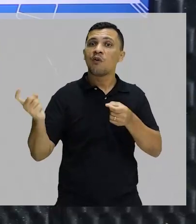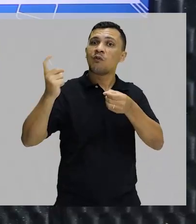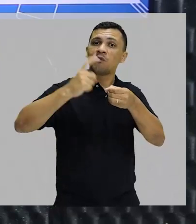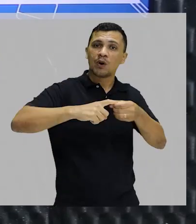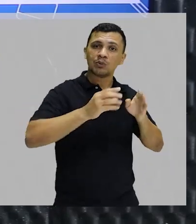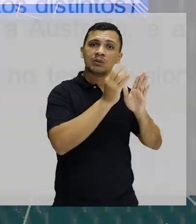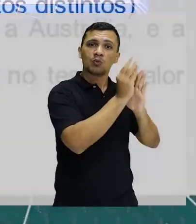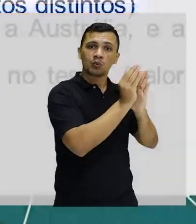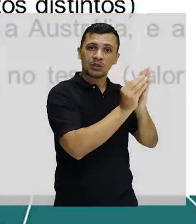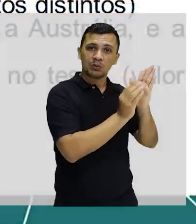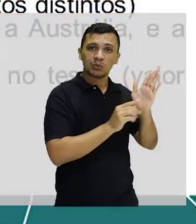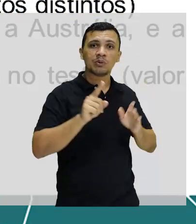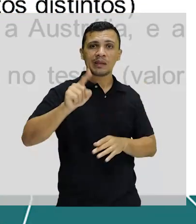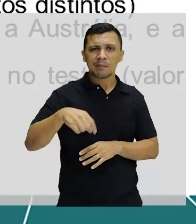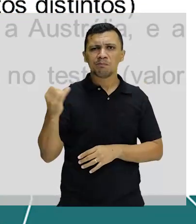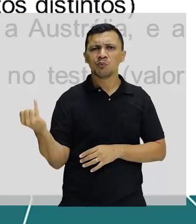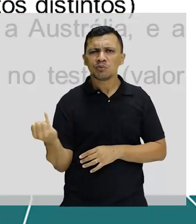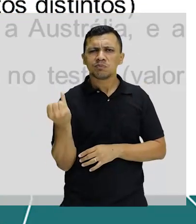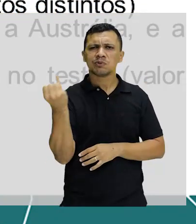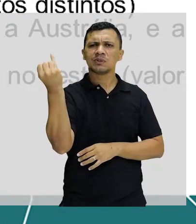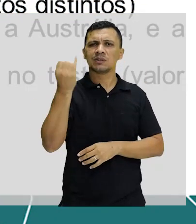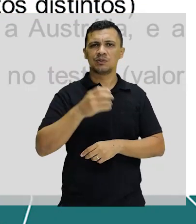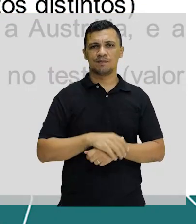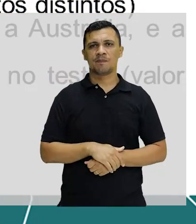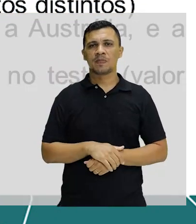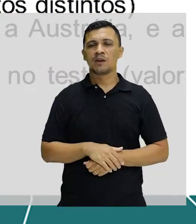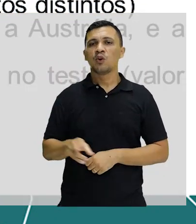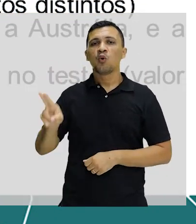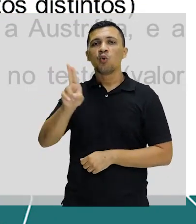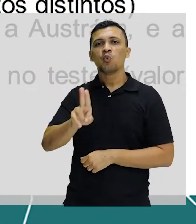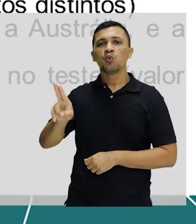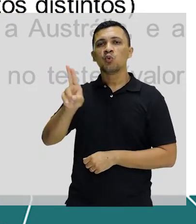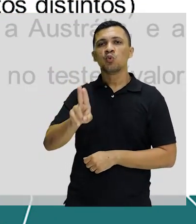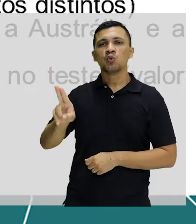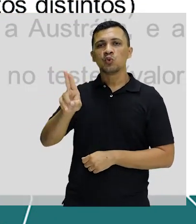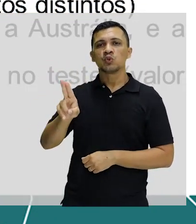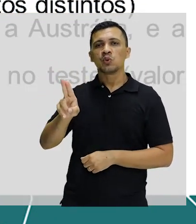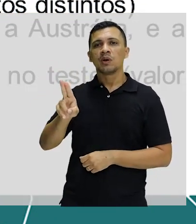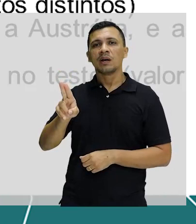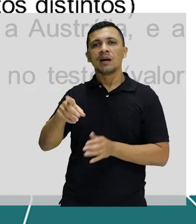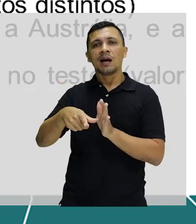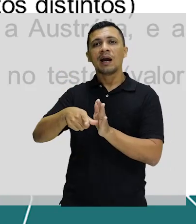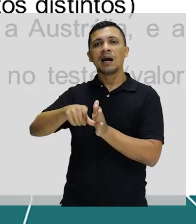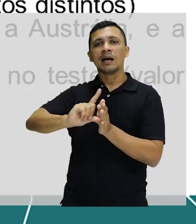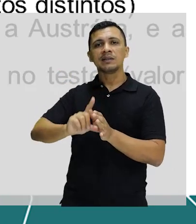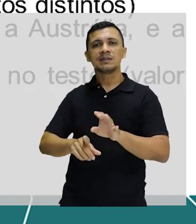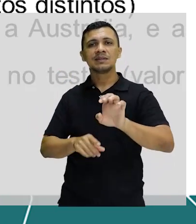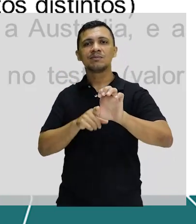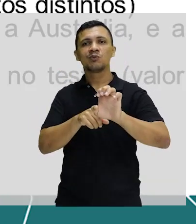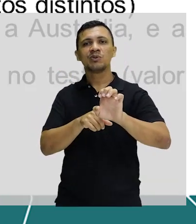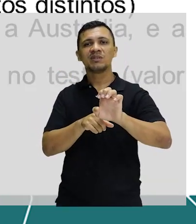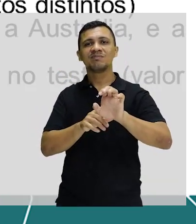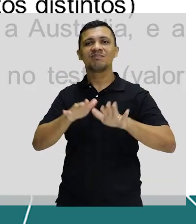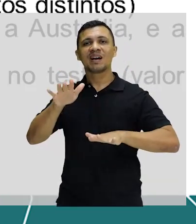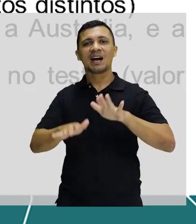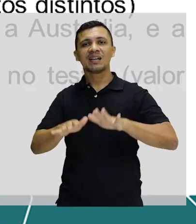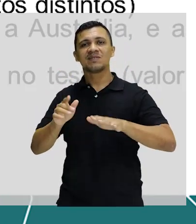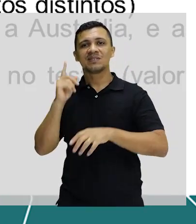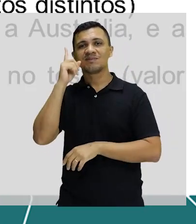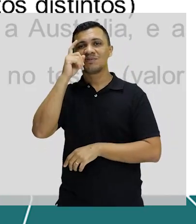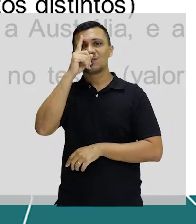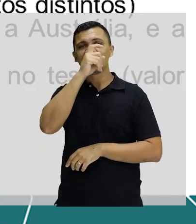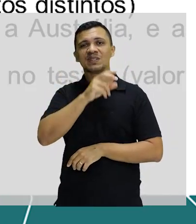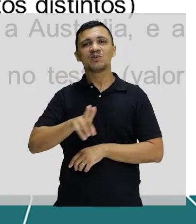importante. O uso da vírgula antes da conjunção i. Muita gente tem dificuldade em utilizar o i e a